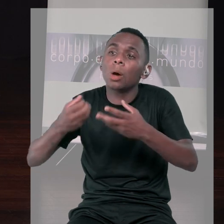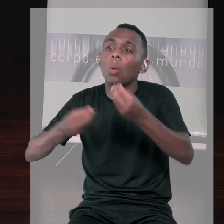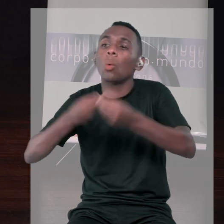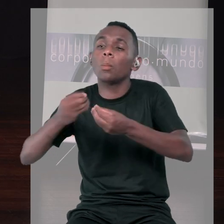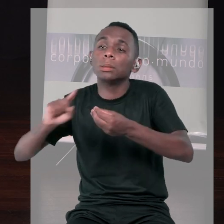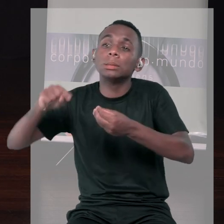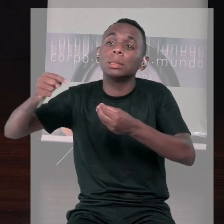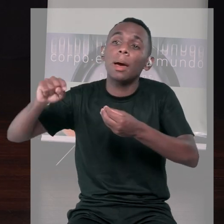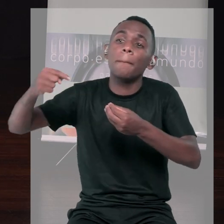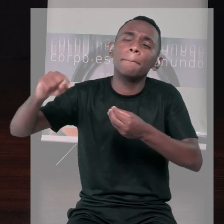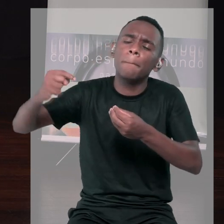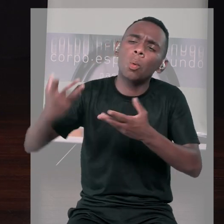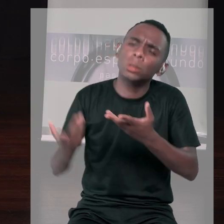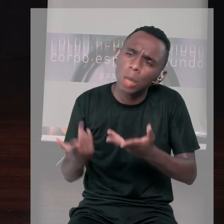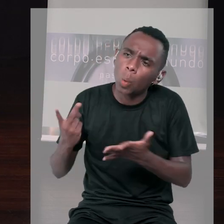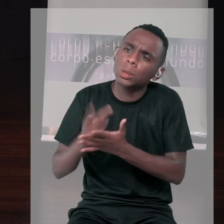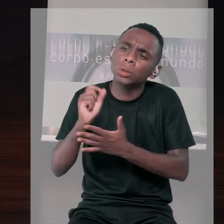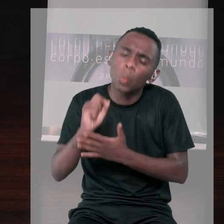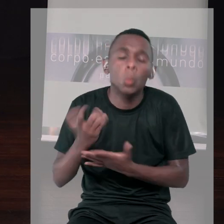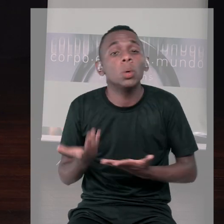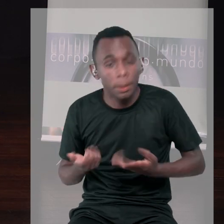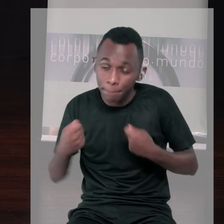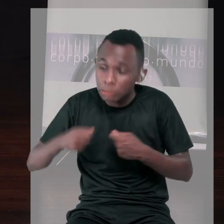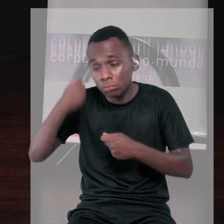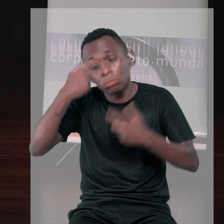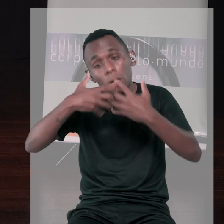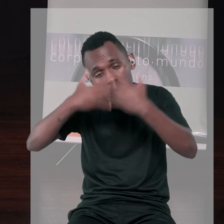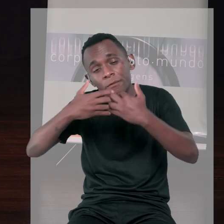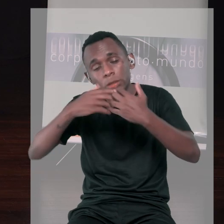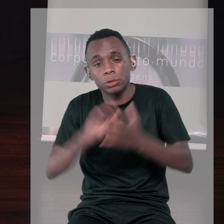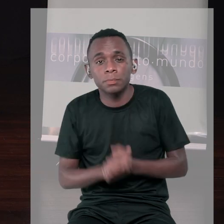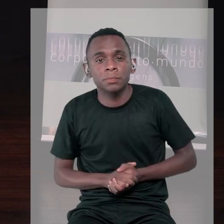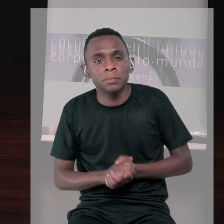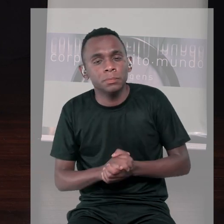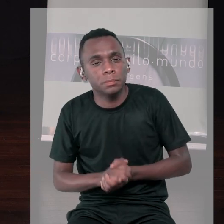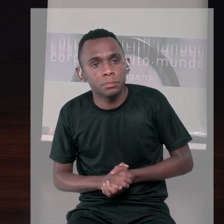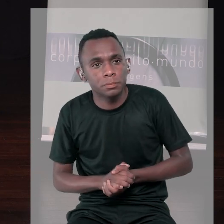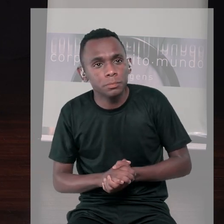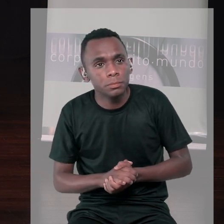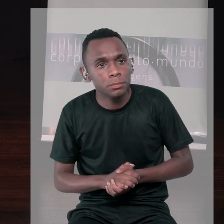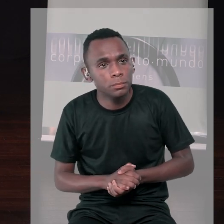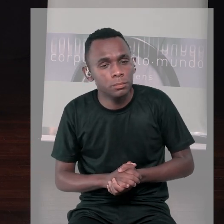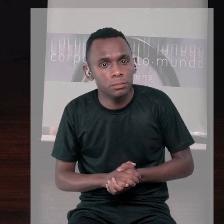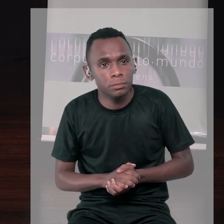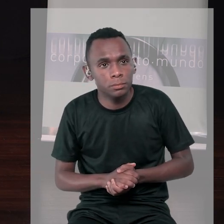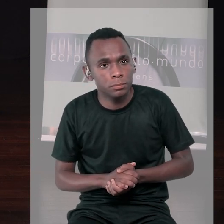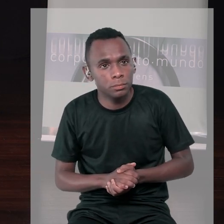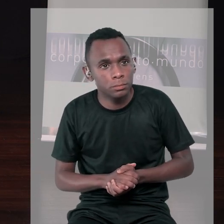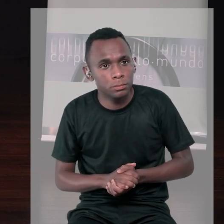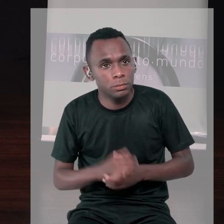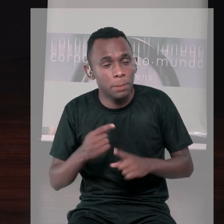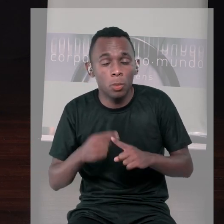das proposições fundantes, que no caso eu estou chamando de ontológicas. Né? Porque não tem uma... Senão você teria que